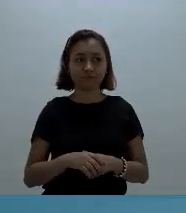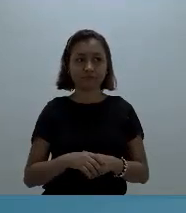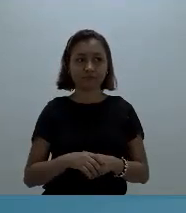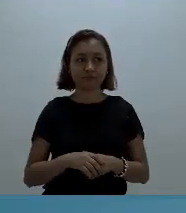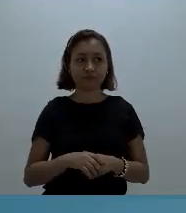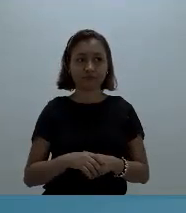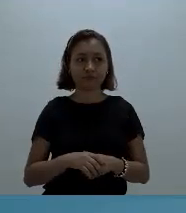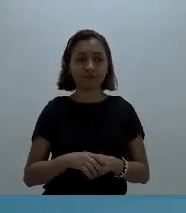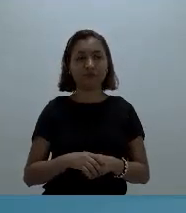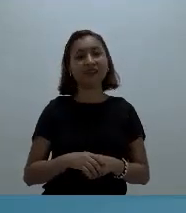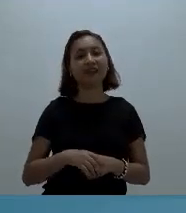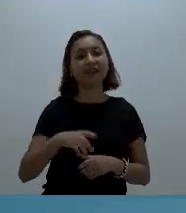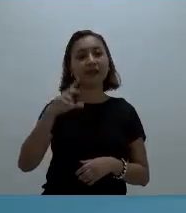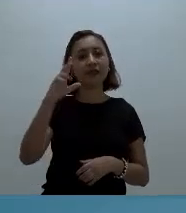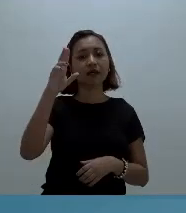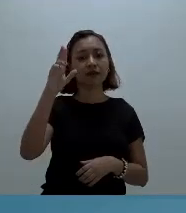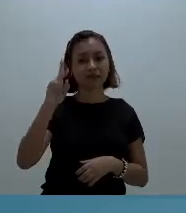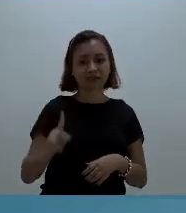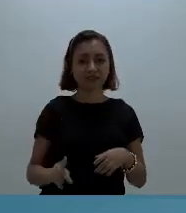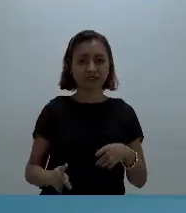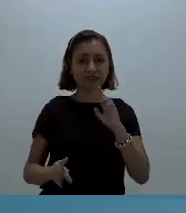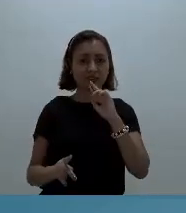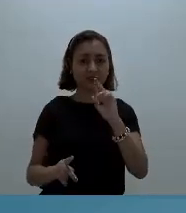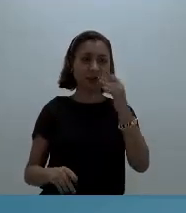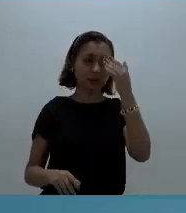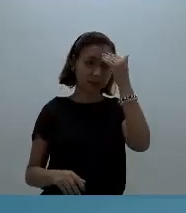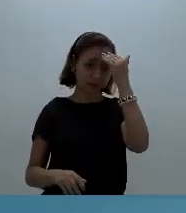Tudo bom? Todos receberam?